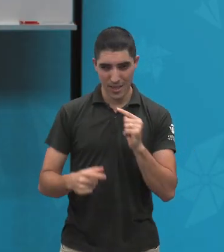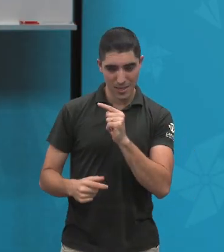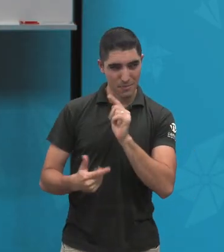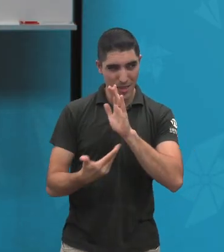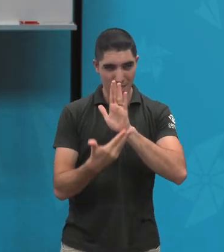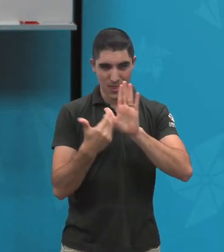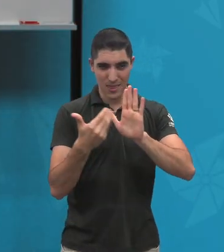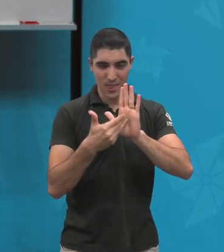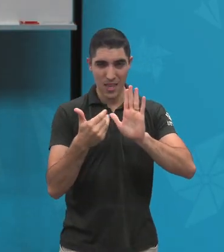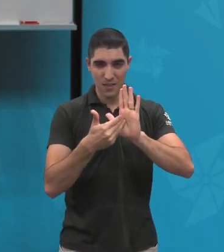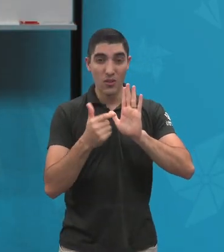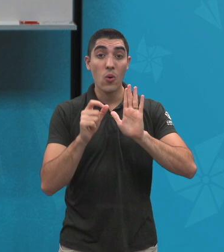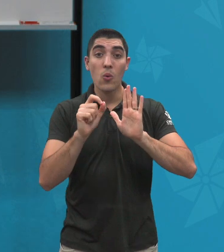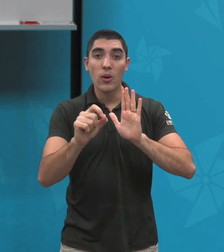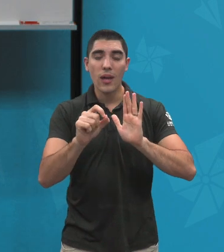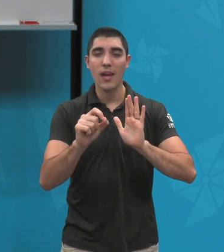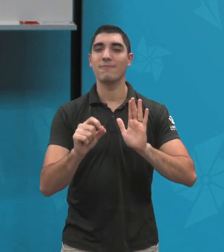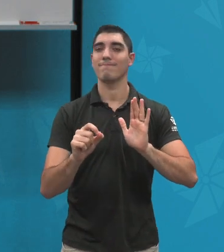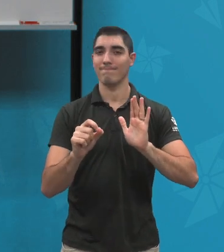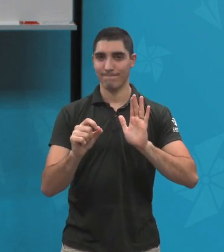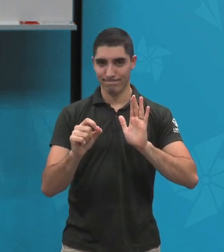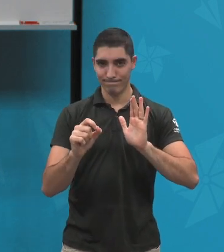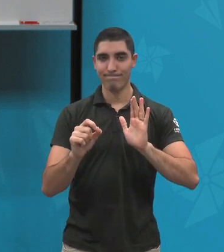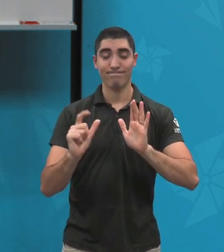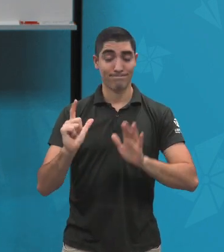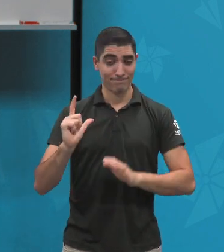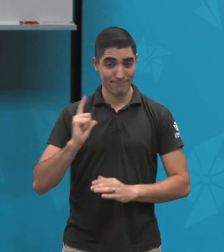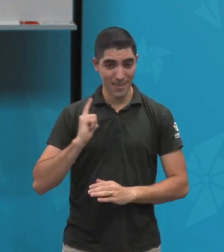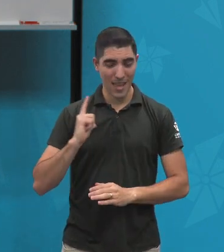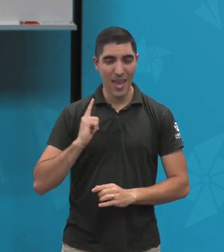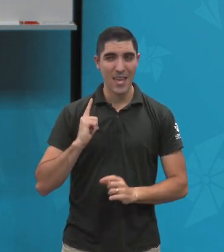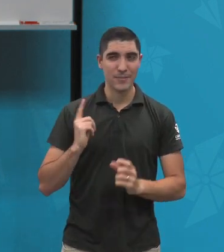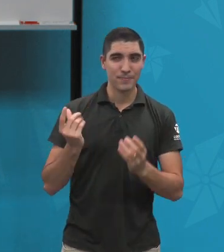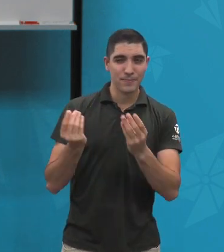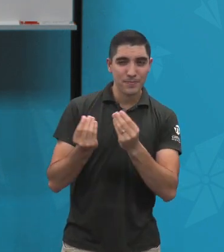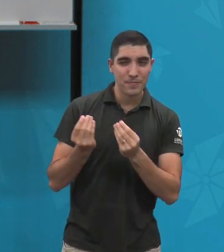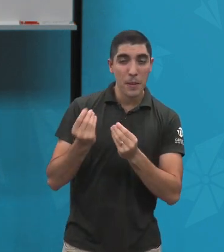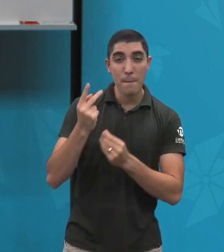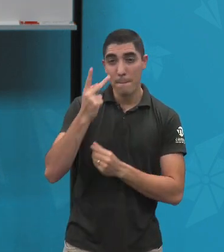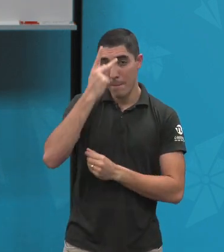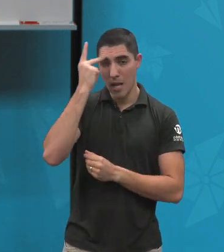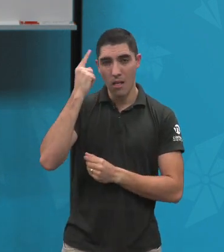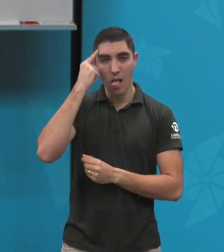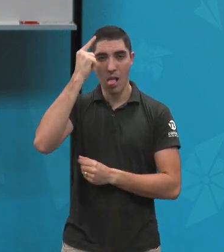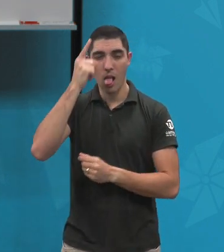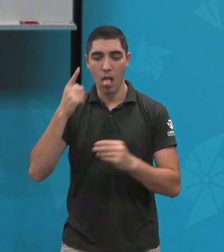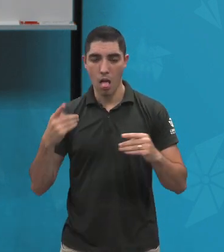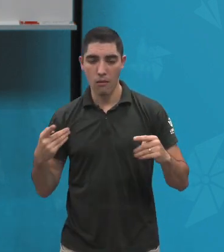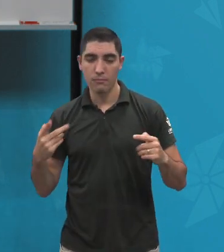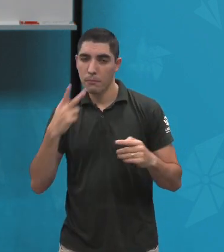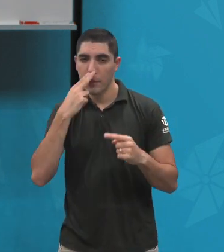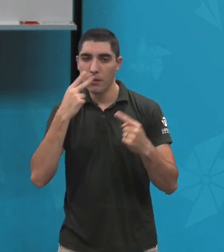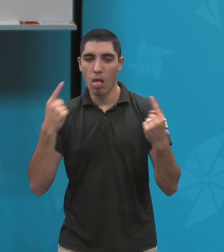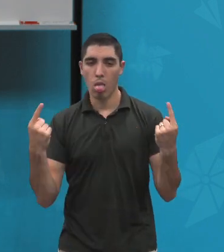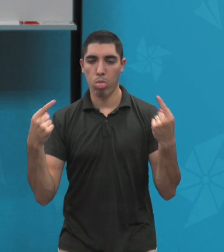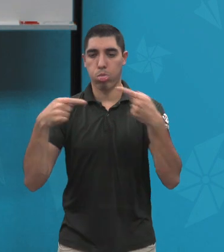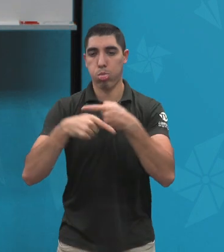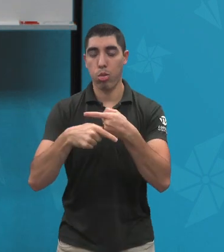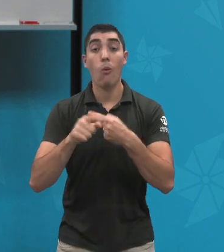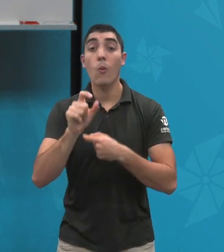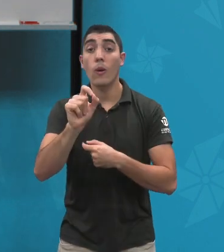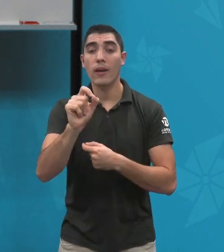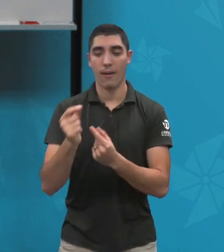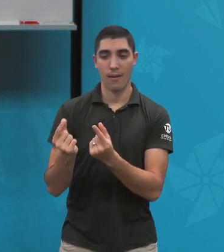espécie de relativização da riqueza e das diferenças econômicas entre